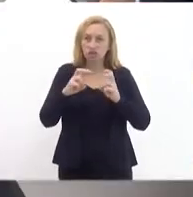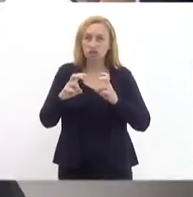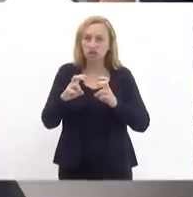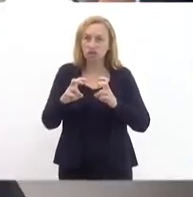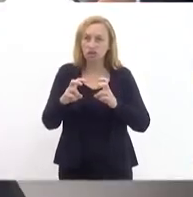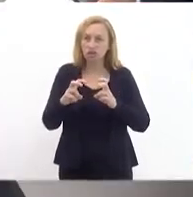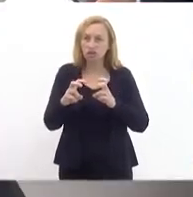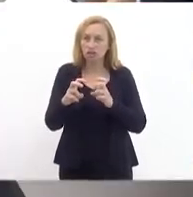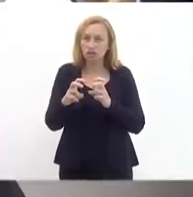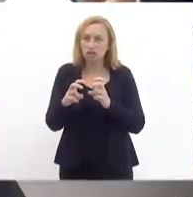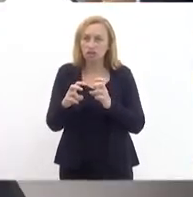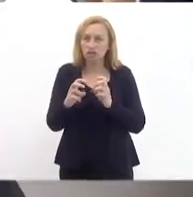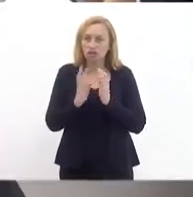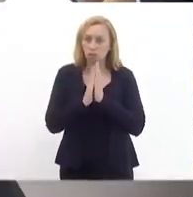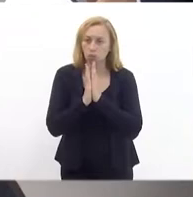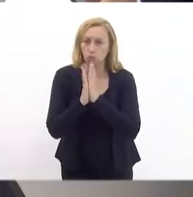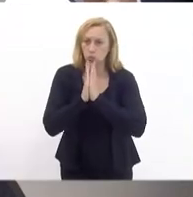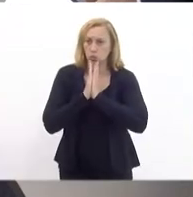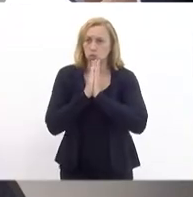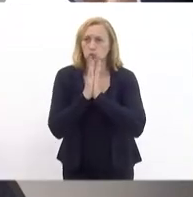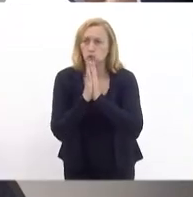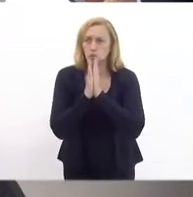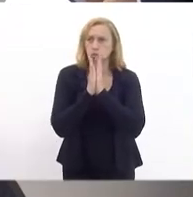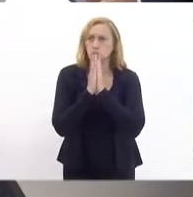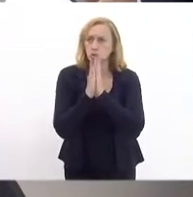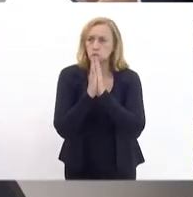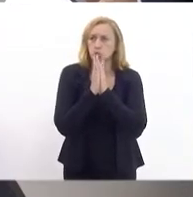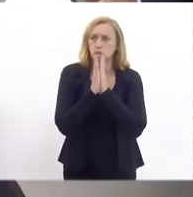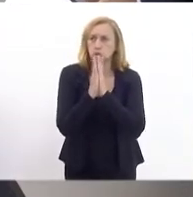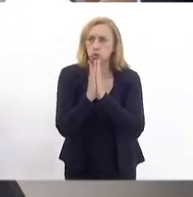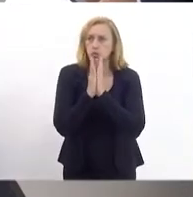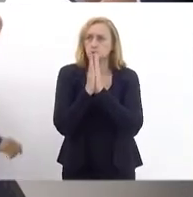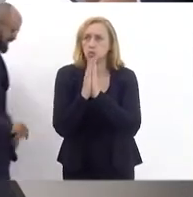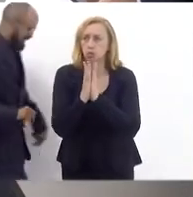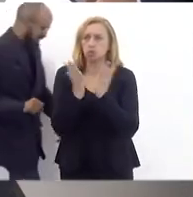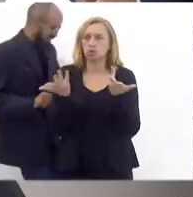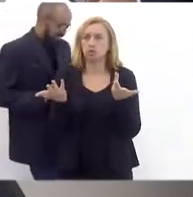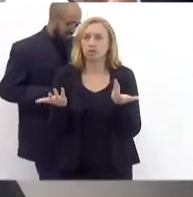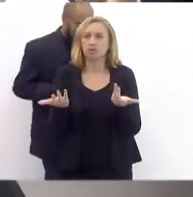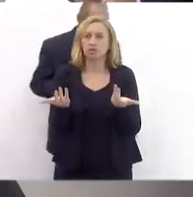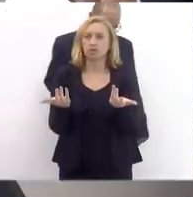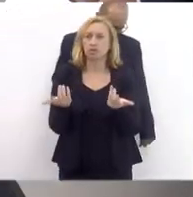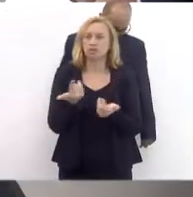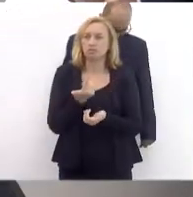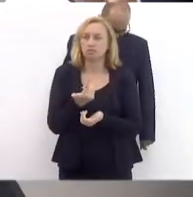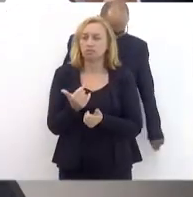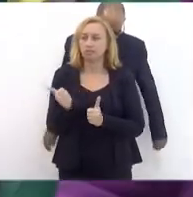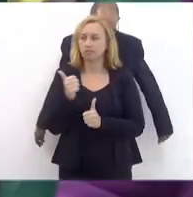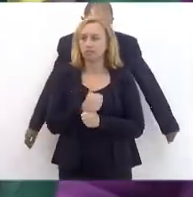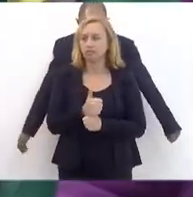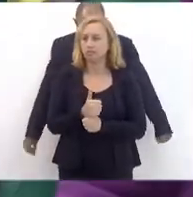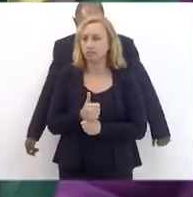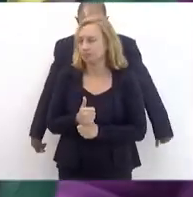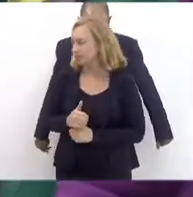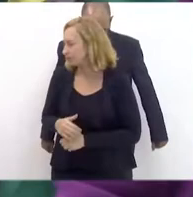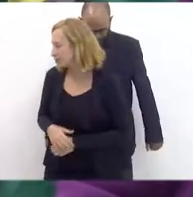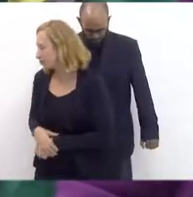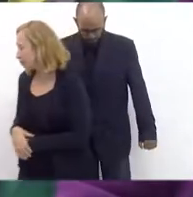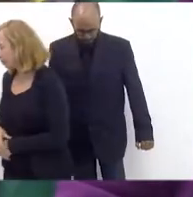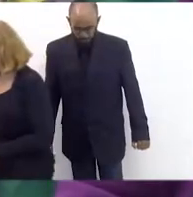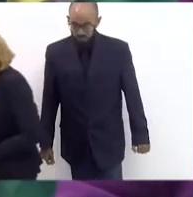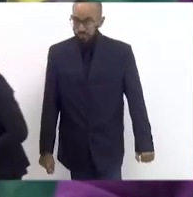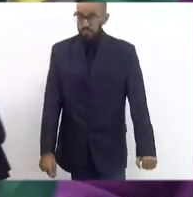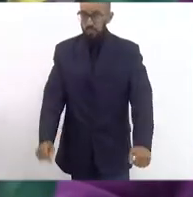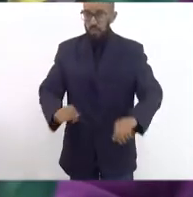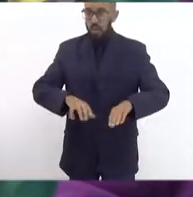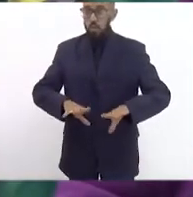passando um sufoco que não tem tamanho. Quer dizer, não tem a mínima segurança. Conforto nem